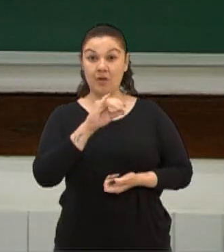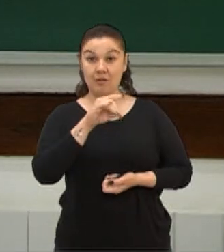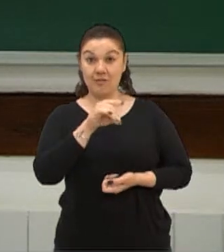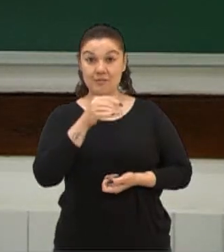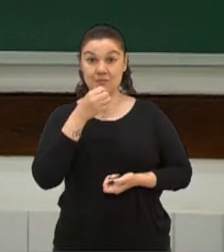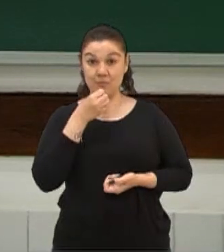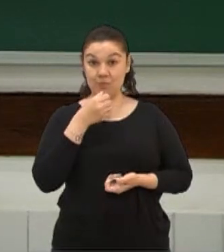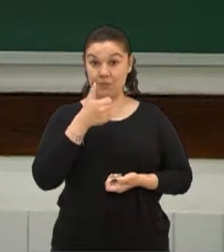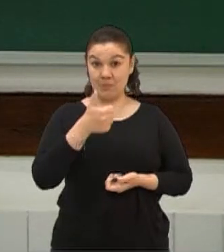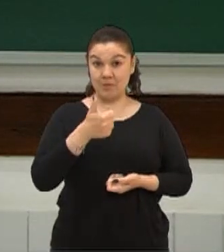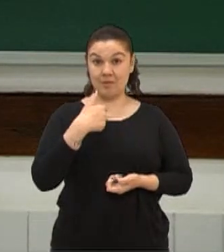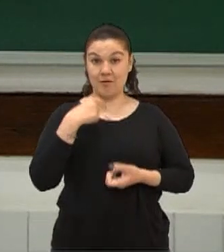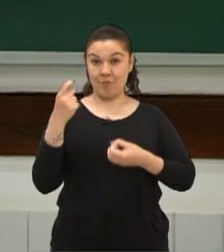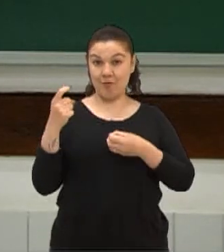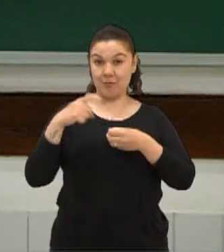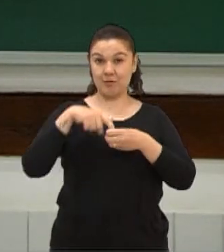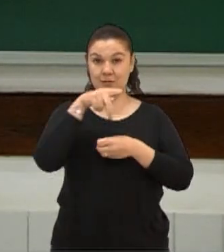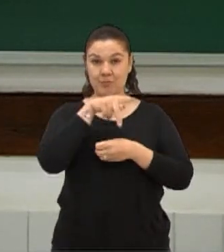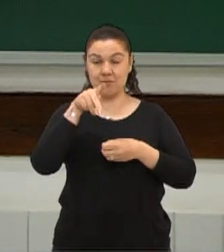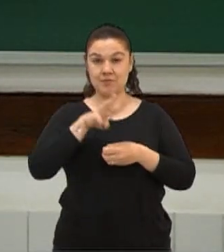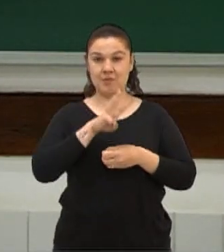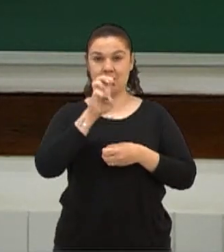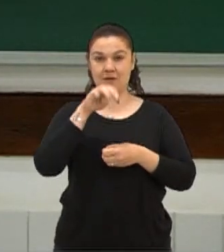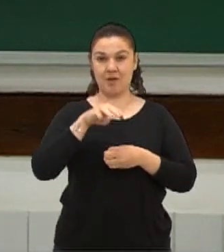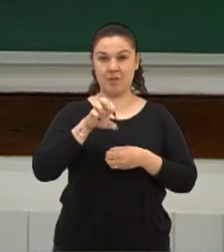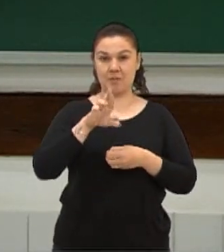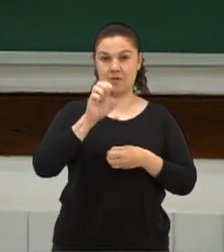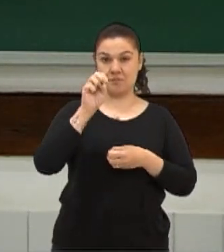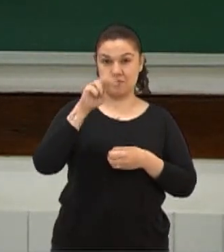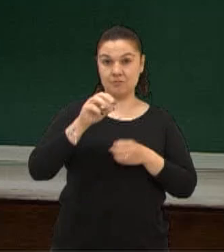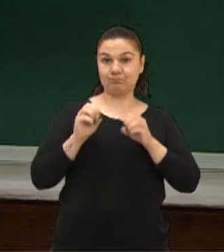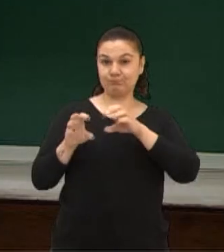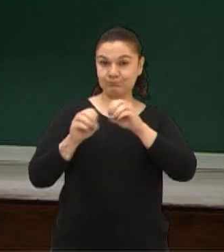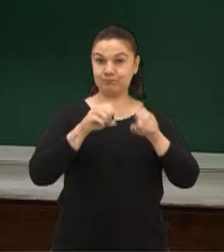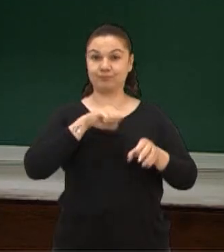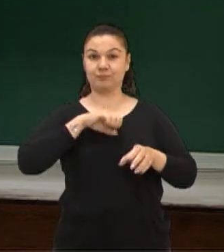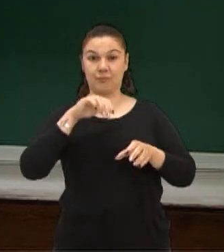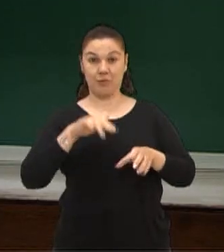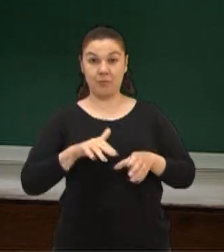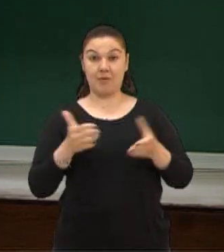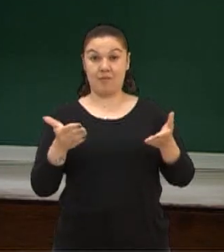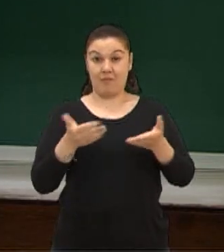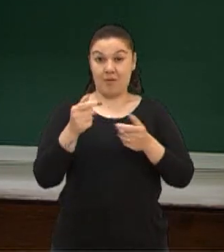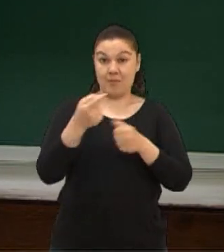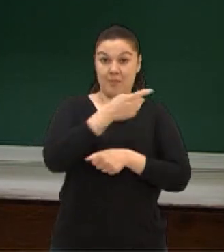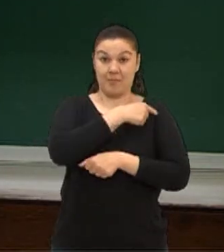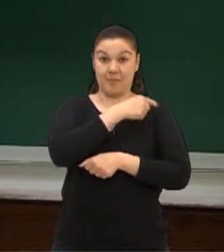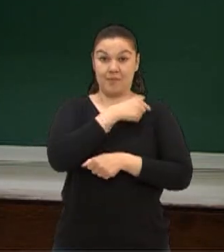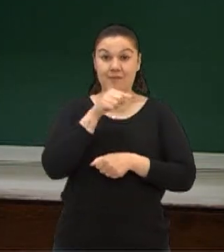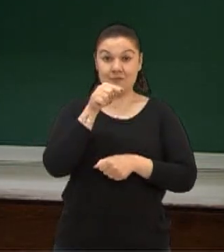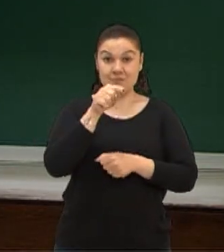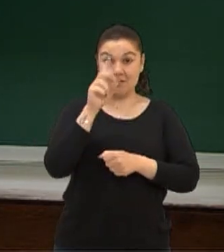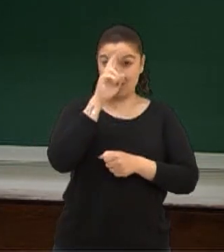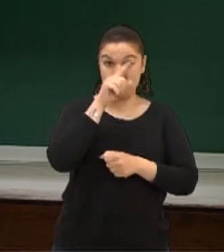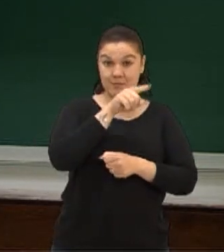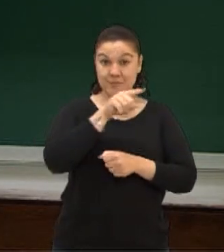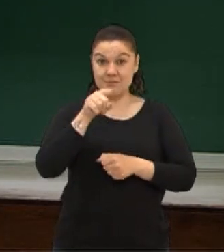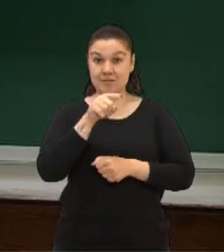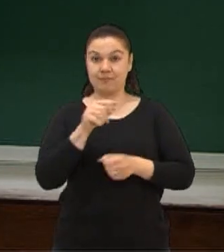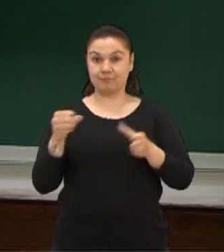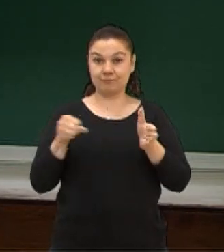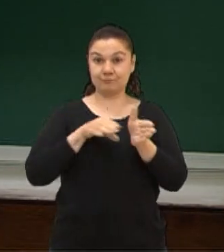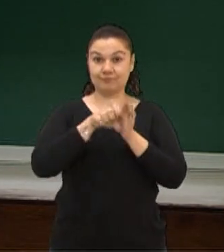Olá pessoal, estou de volta, professor Emerson trabalhando língua portuguesa com vocês da primeira série e lembrando, entrem no